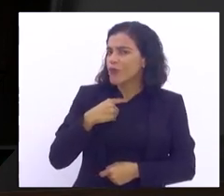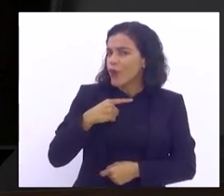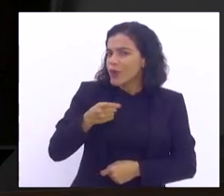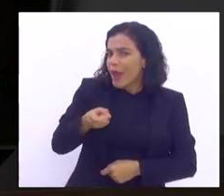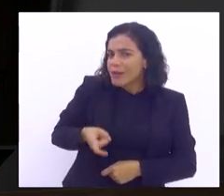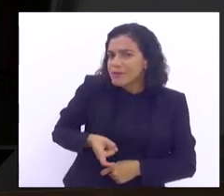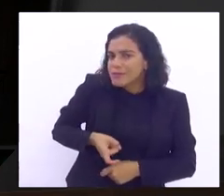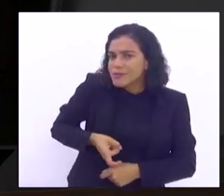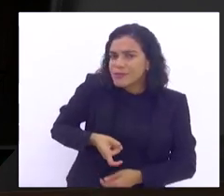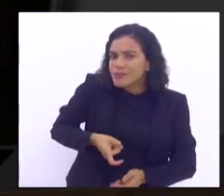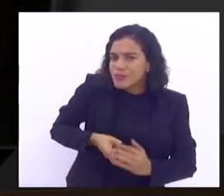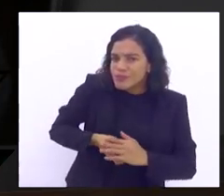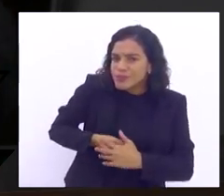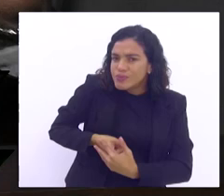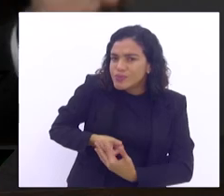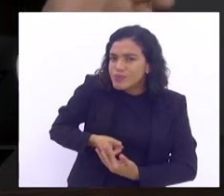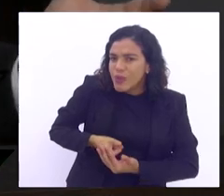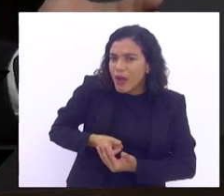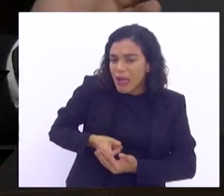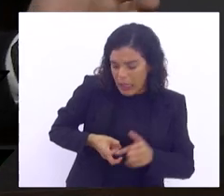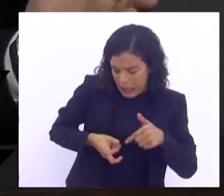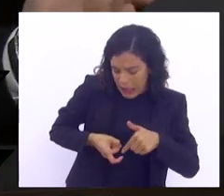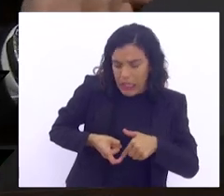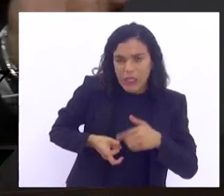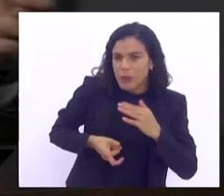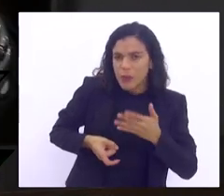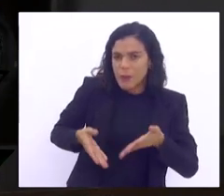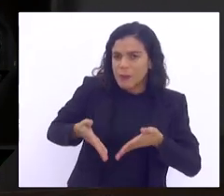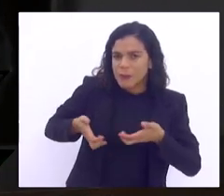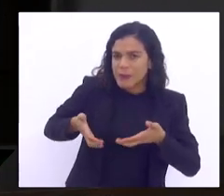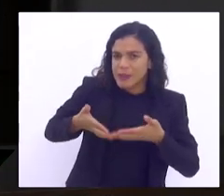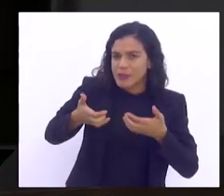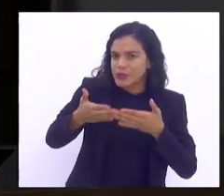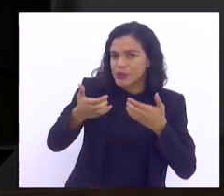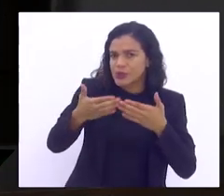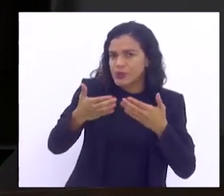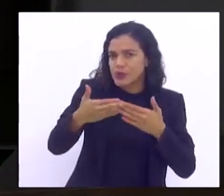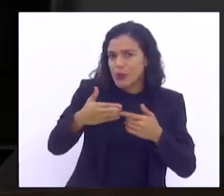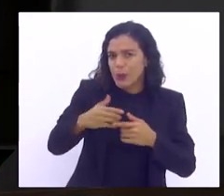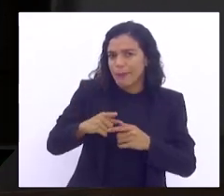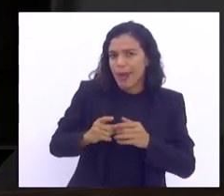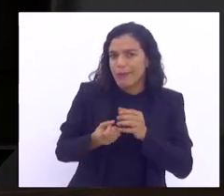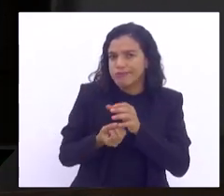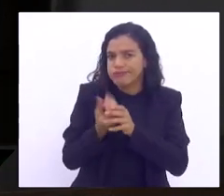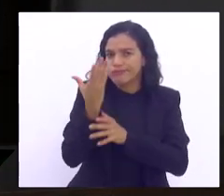que não pediu para ser gestado.